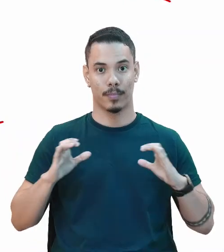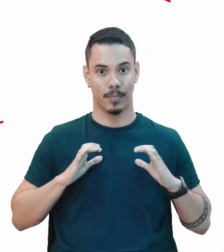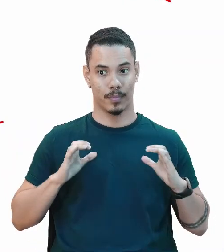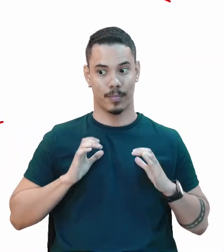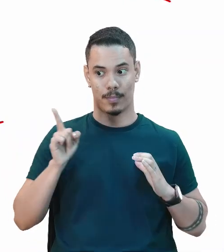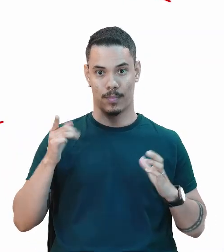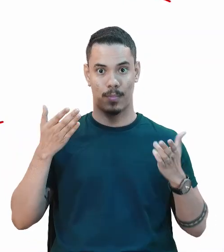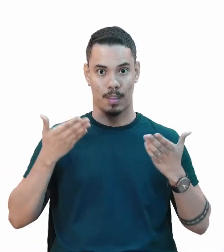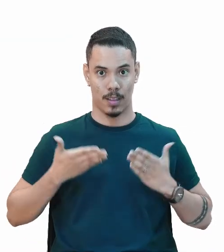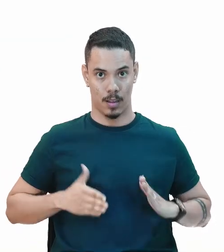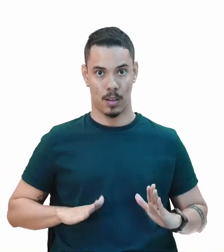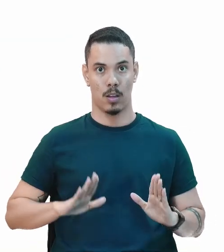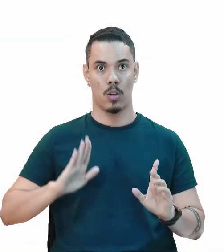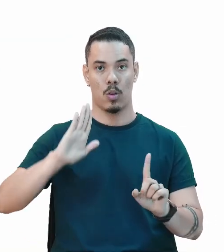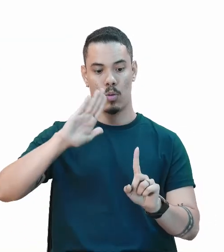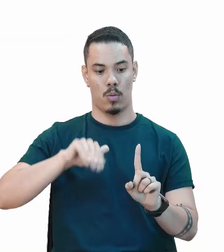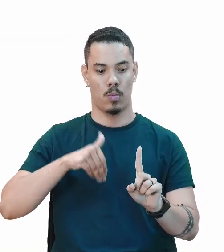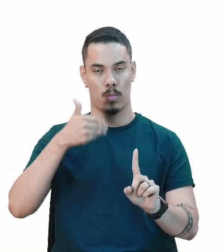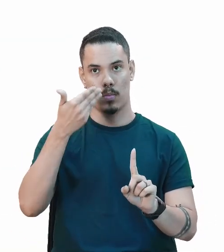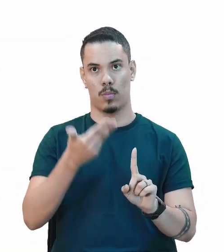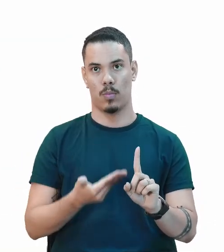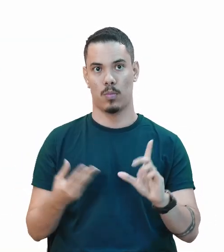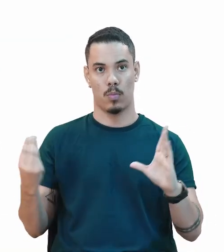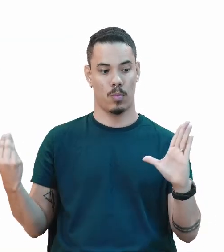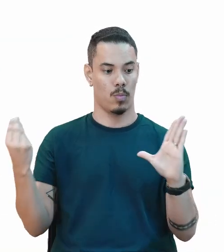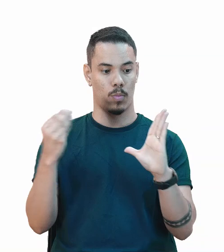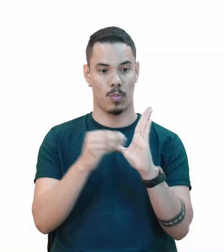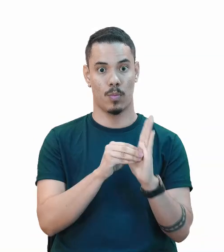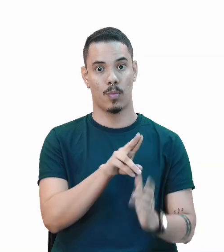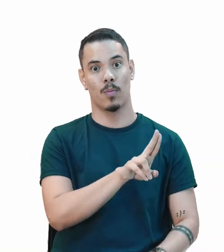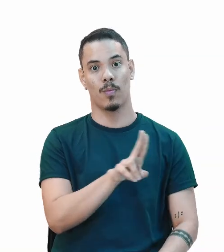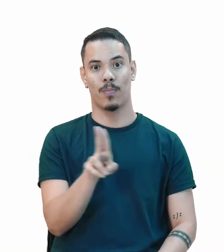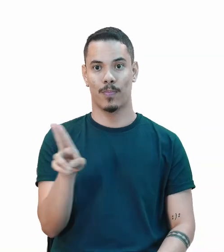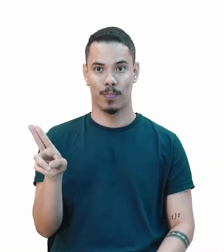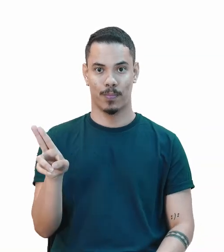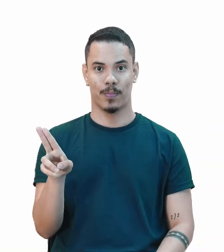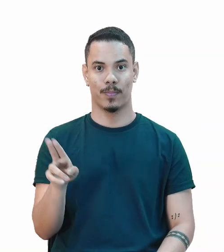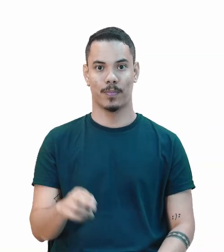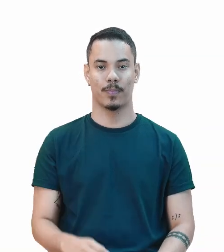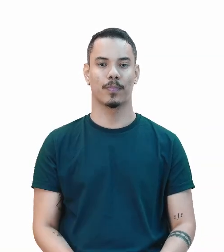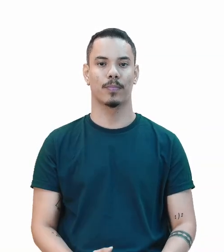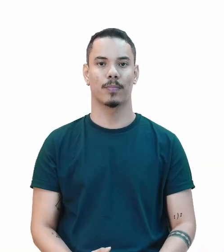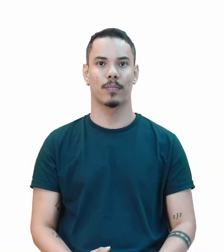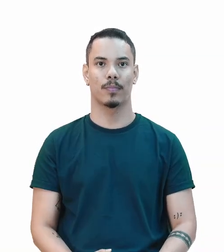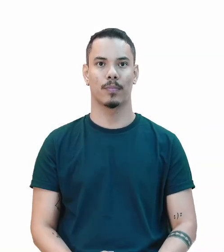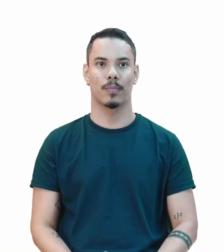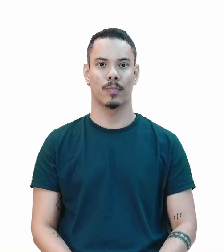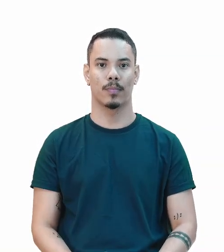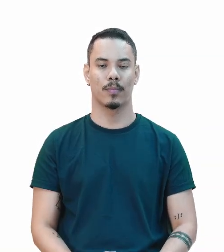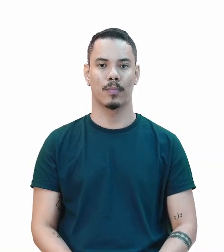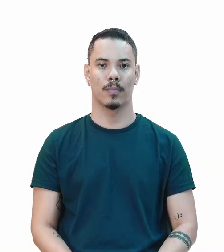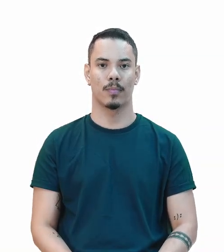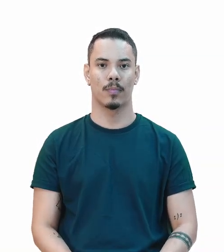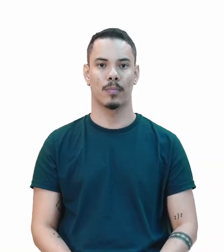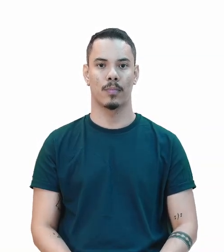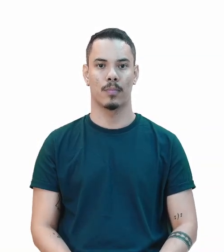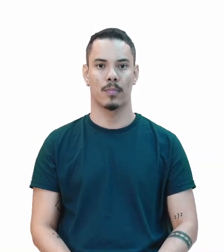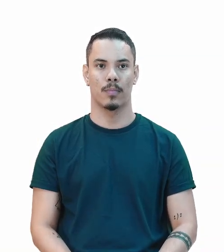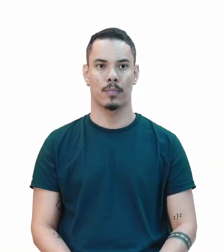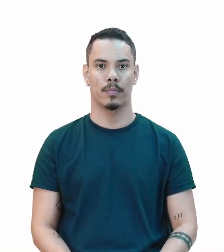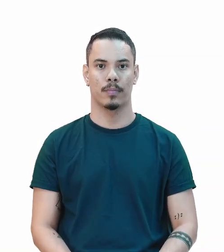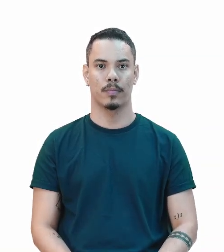nasceu homenageou-a. Então, pessoal, vocês percebem